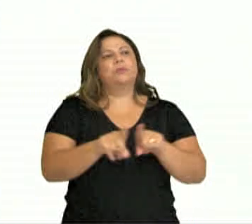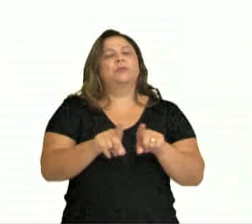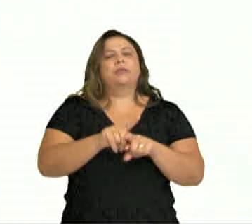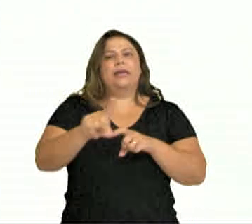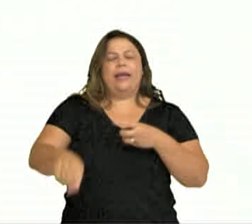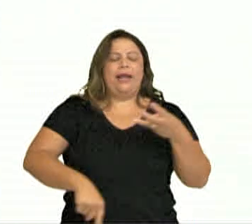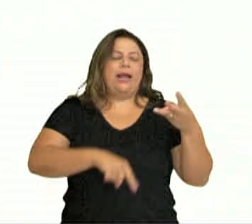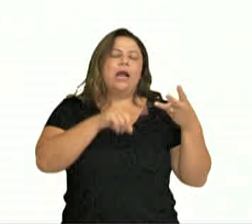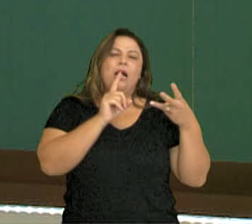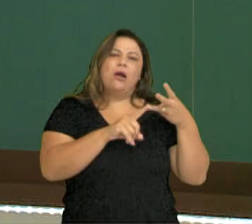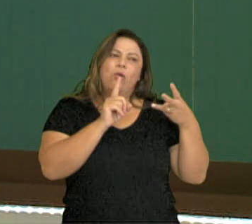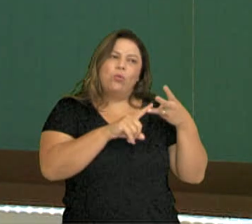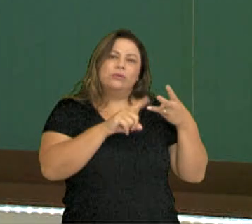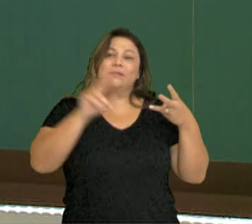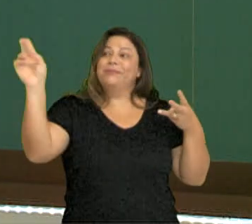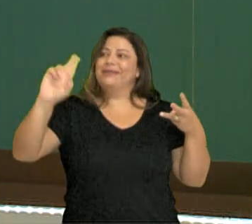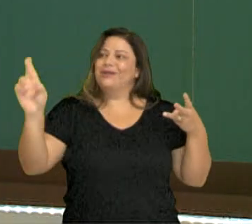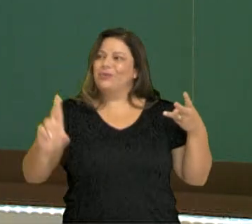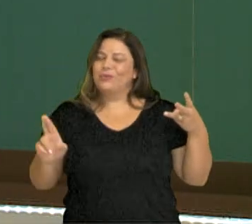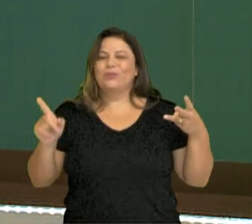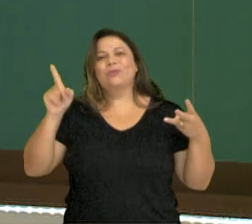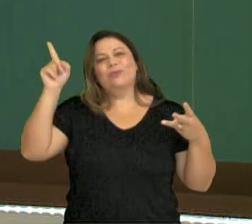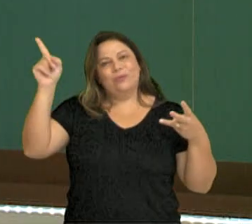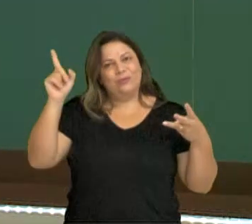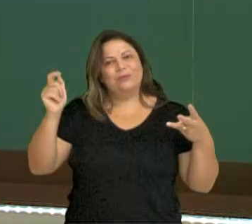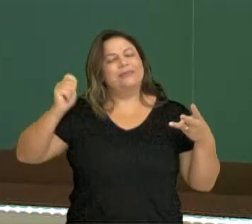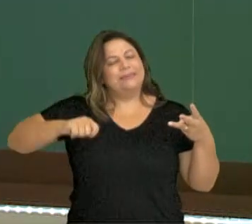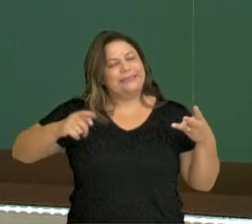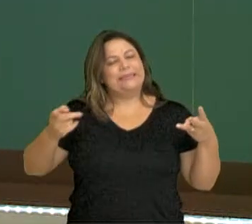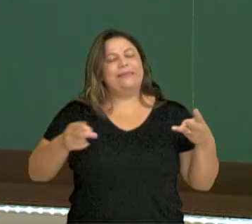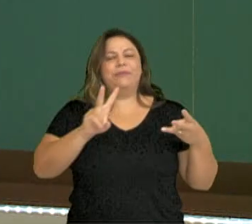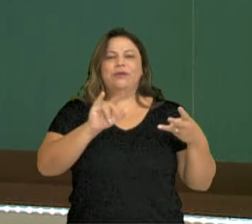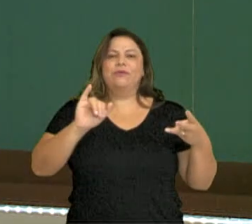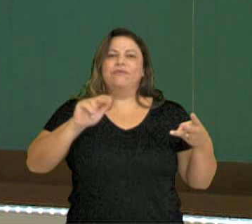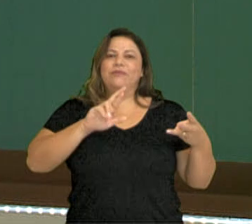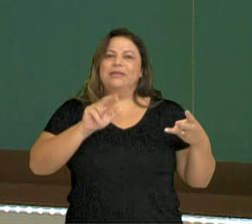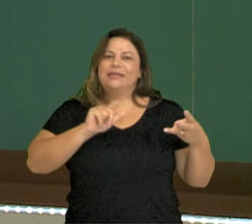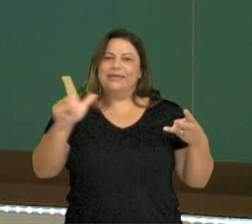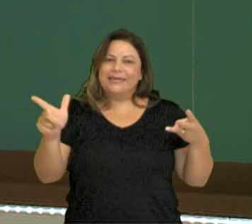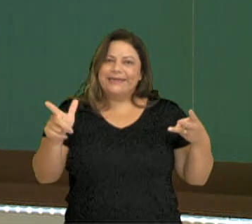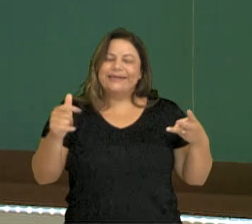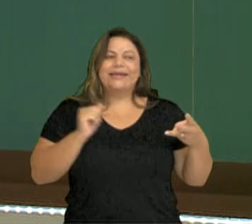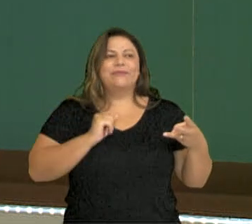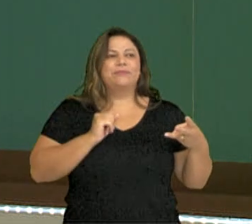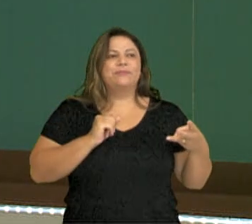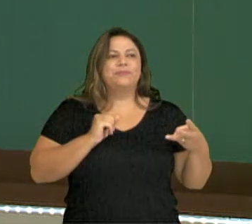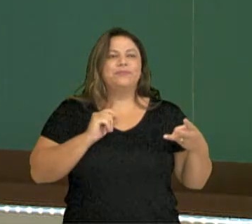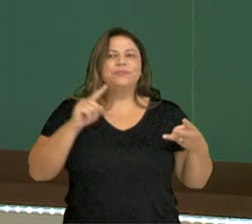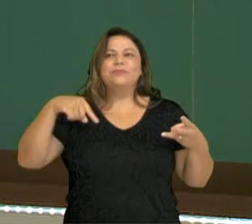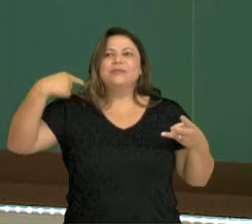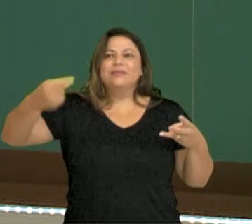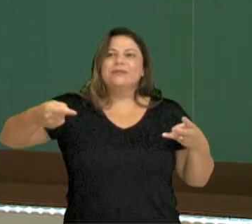5, origem russa. Também o vetor é um antígeno viral. O que mais, gente?